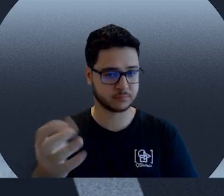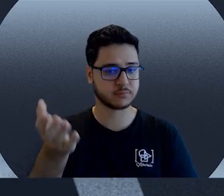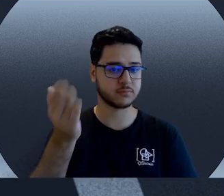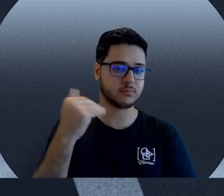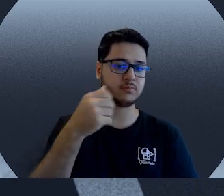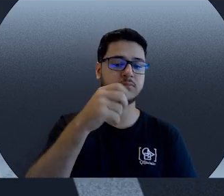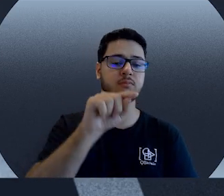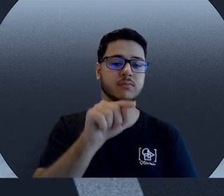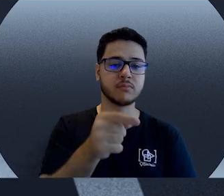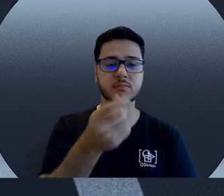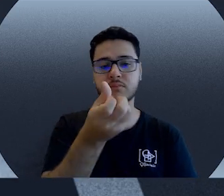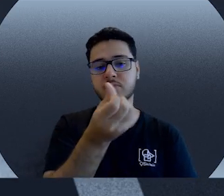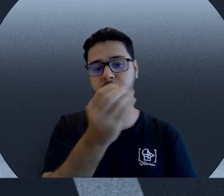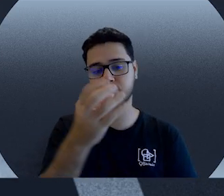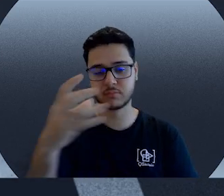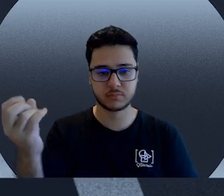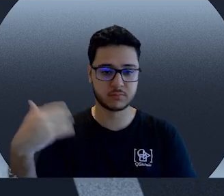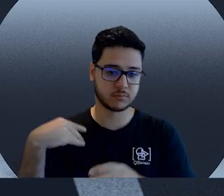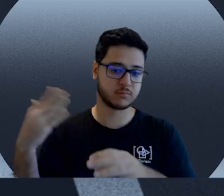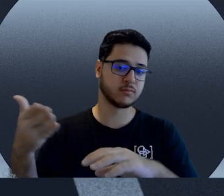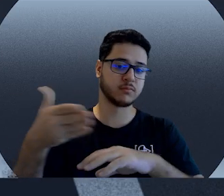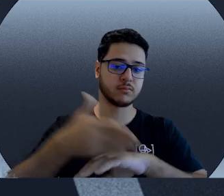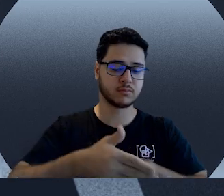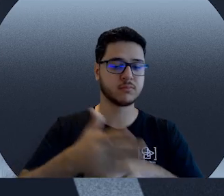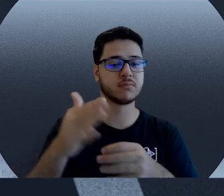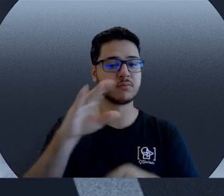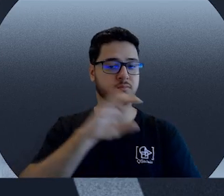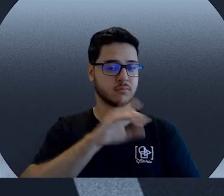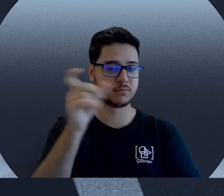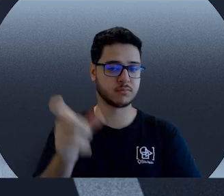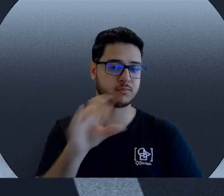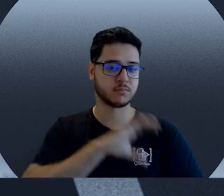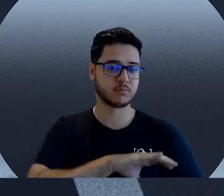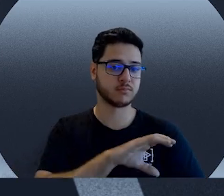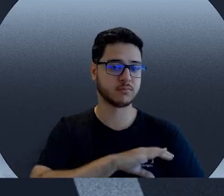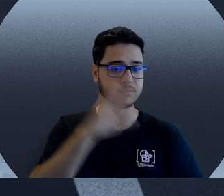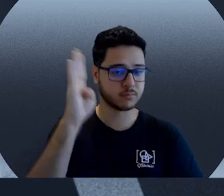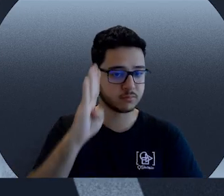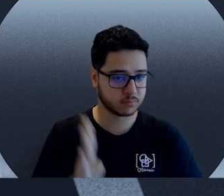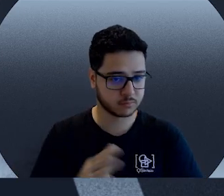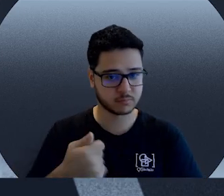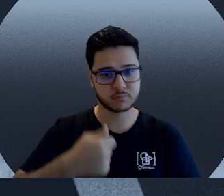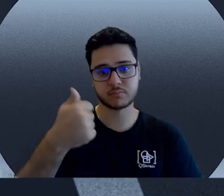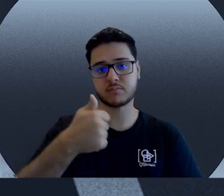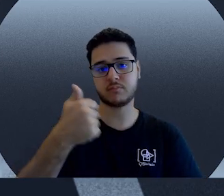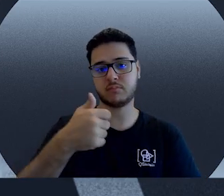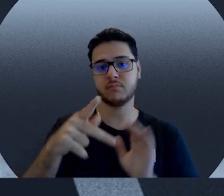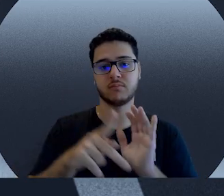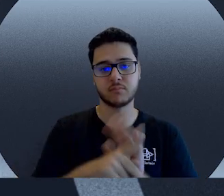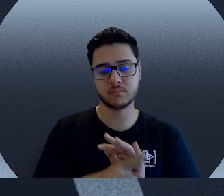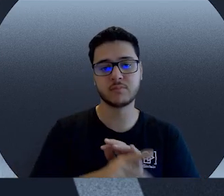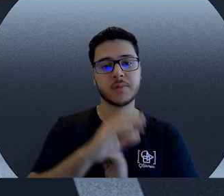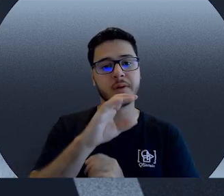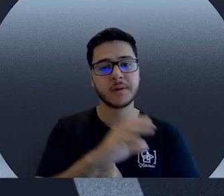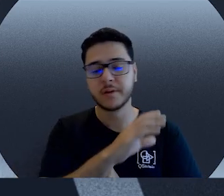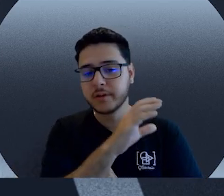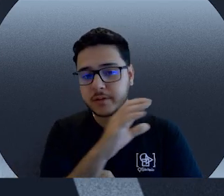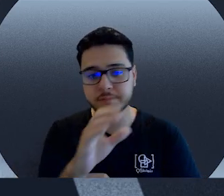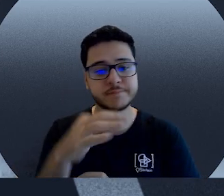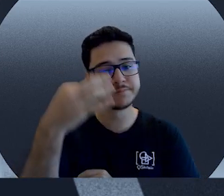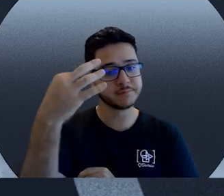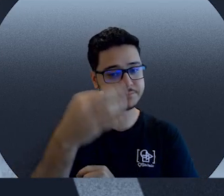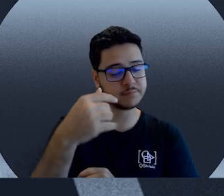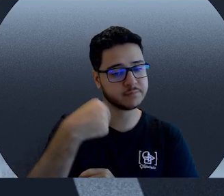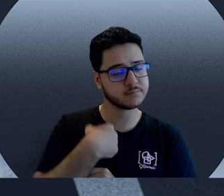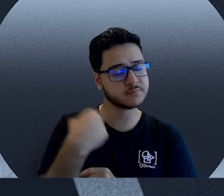essa chegada dos portugueses ao Brasil, como a primeira missa, por exemplo. E aí ele faz inserções que fazem a